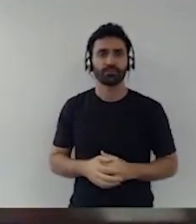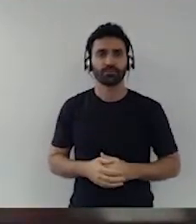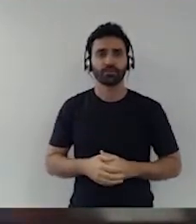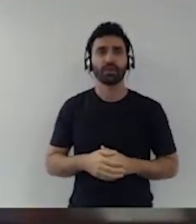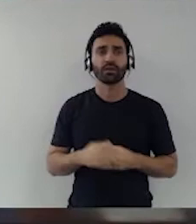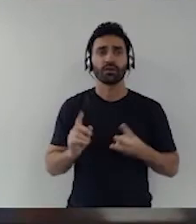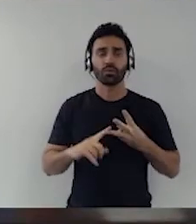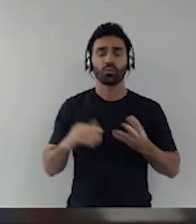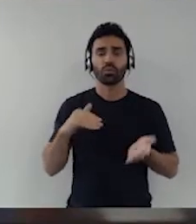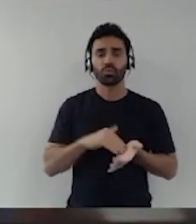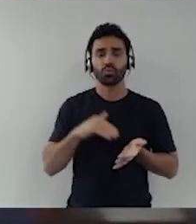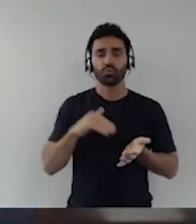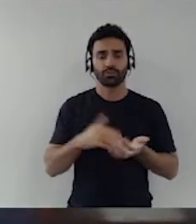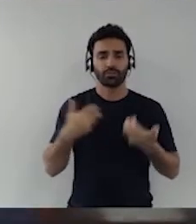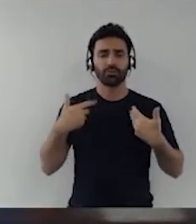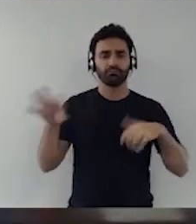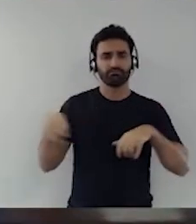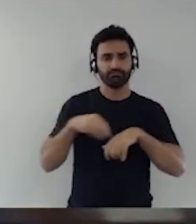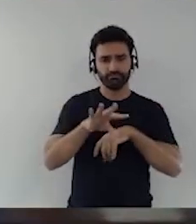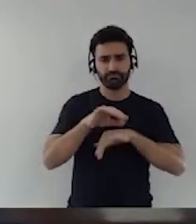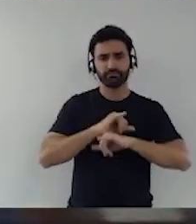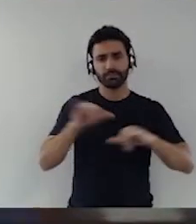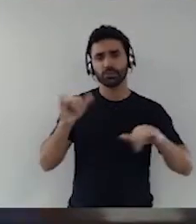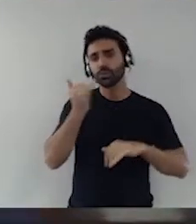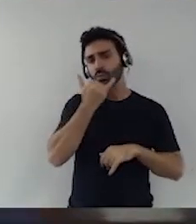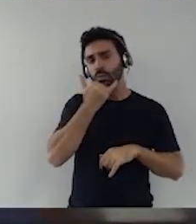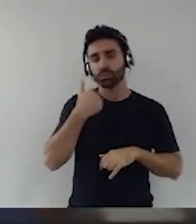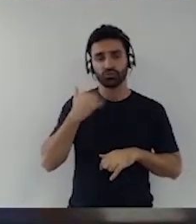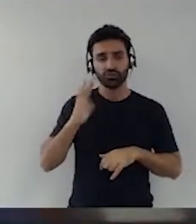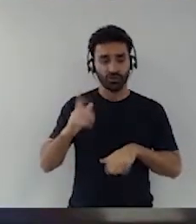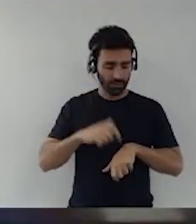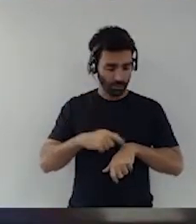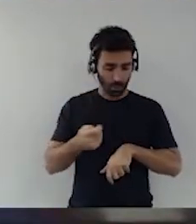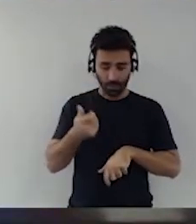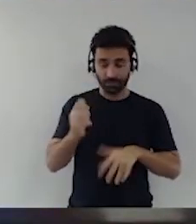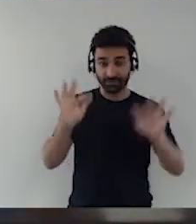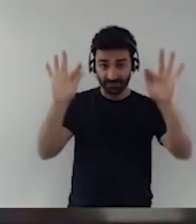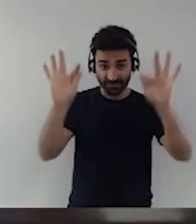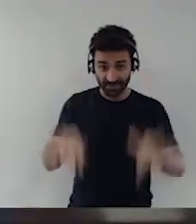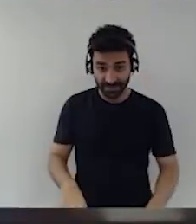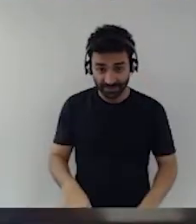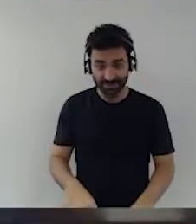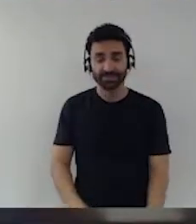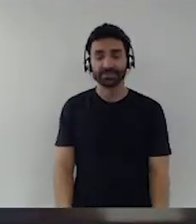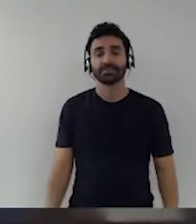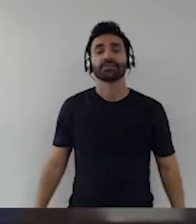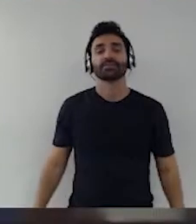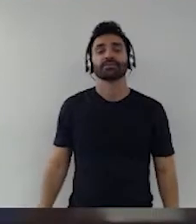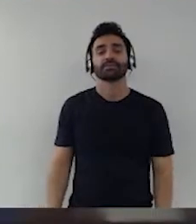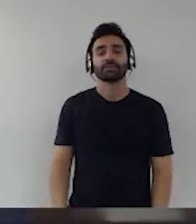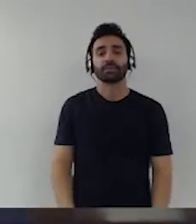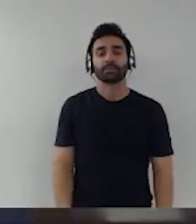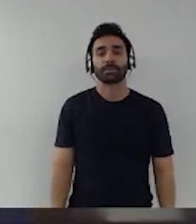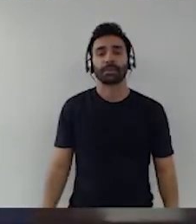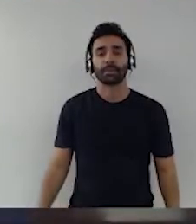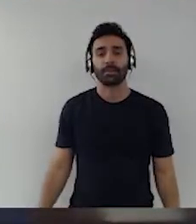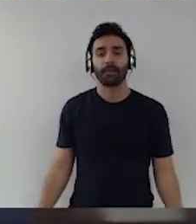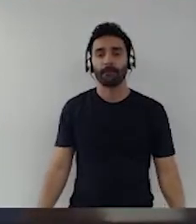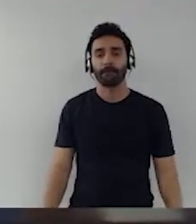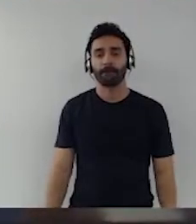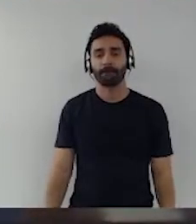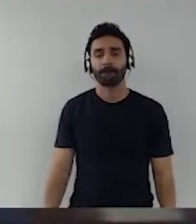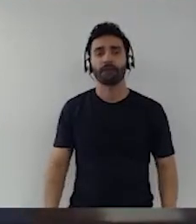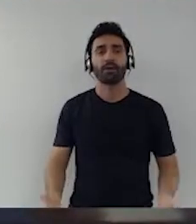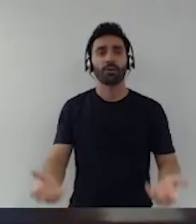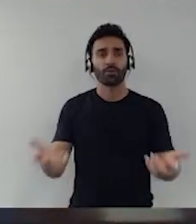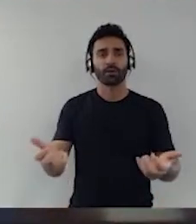fim, eu queria trazer, e vou entrando já no 10º minuto aqui, cronometrando no meu reloginho aqui do lado, queria trazer